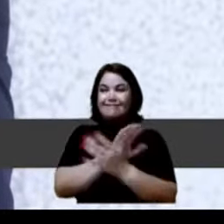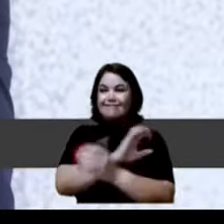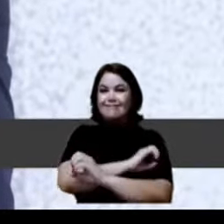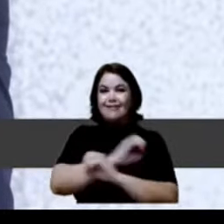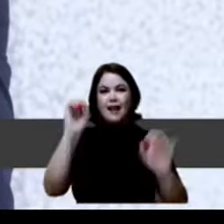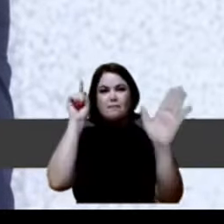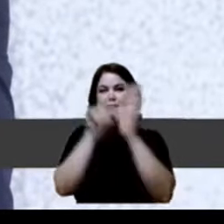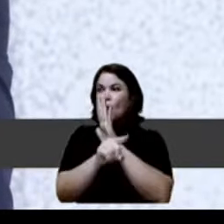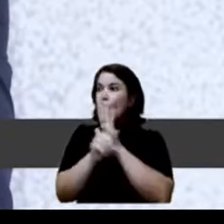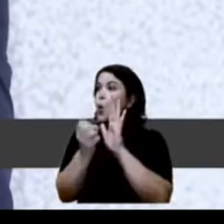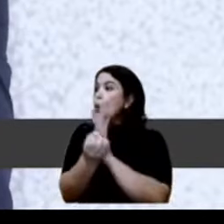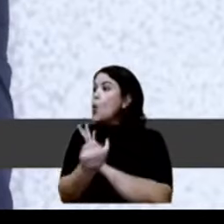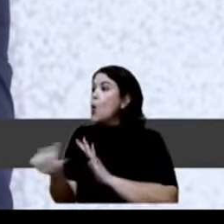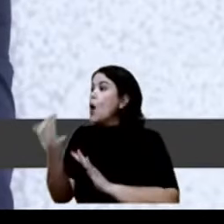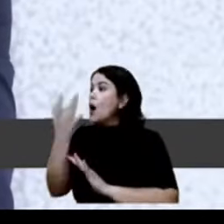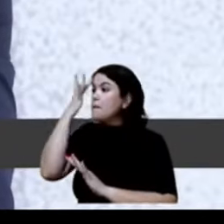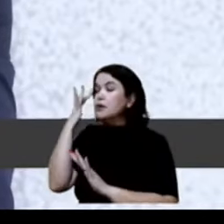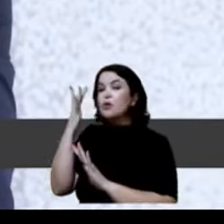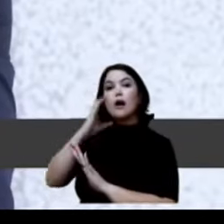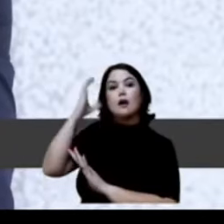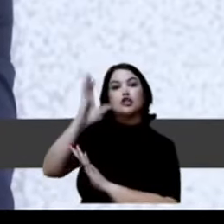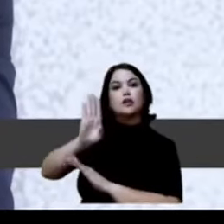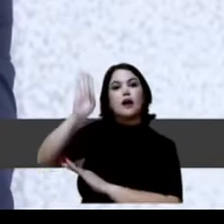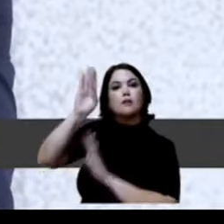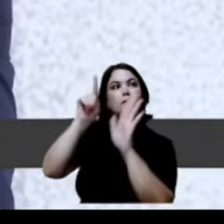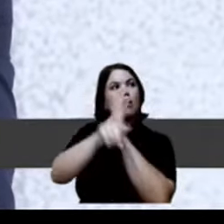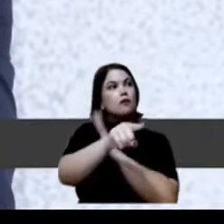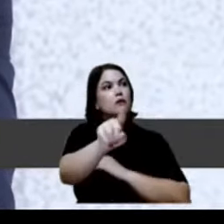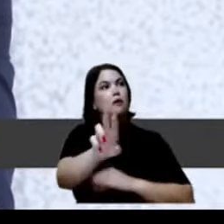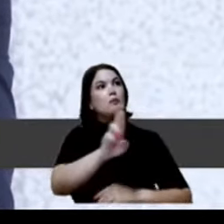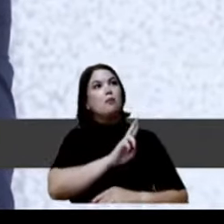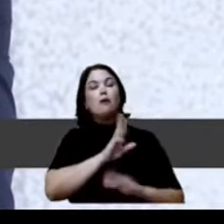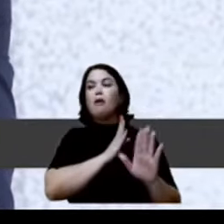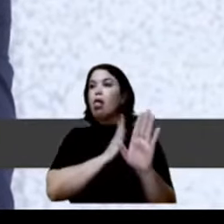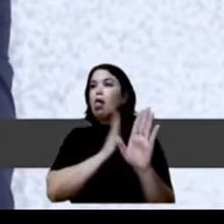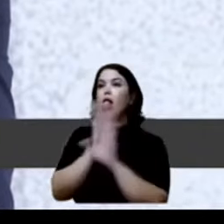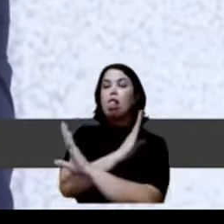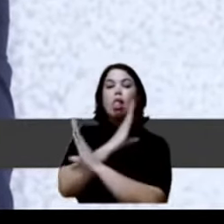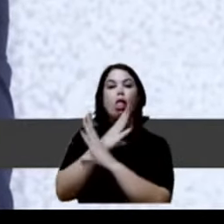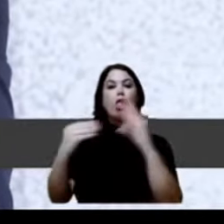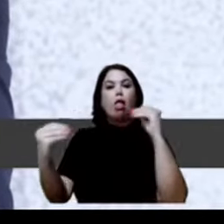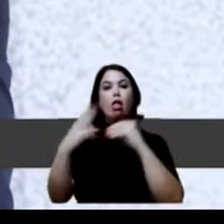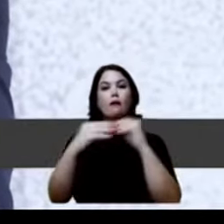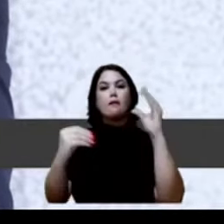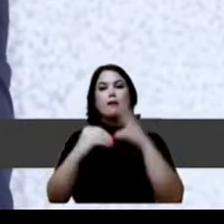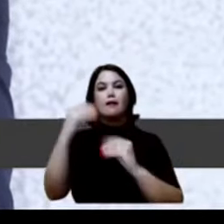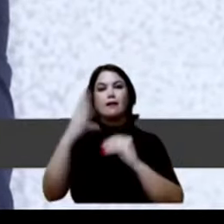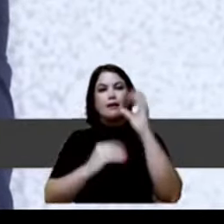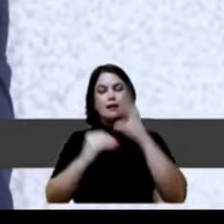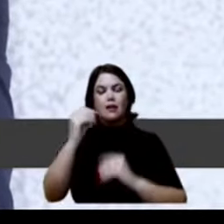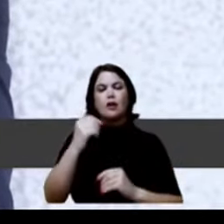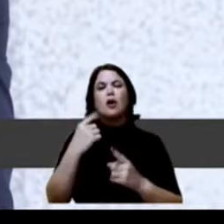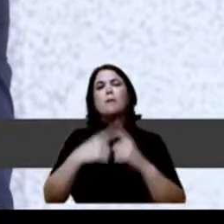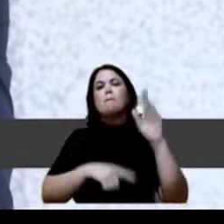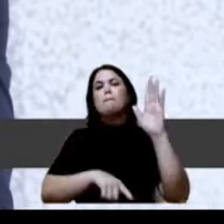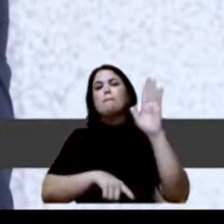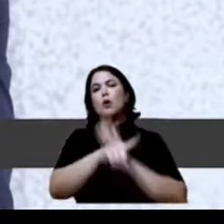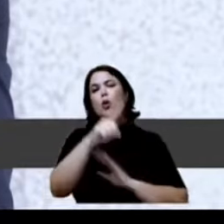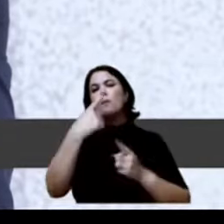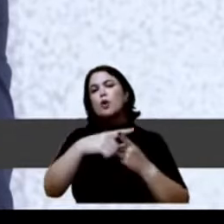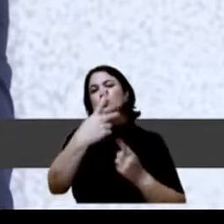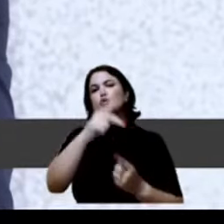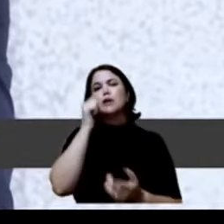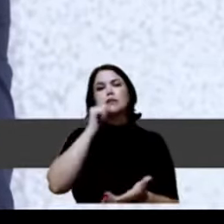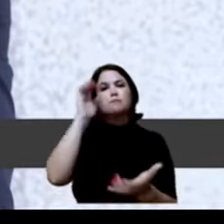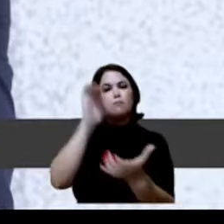um dos candidatos fazem para você. Já sabe qual é. A pergunta é: por que que a sua esposa registrou o boletim de ocorrência por